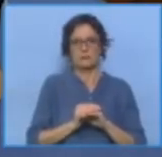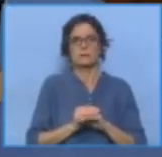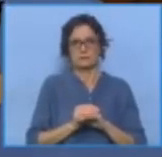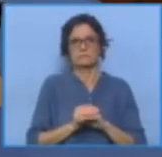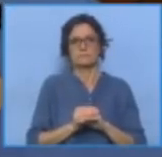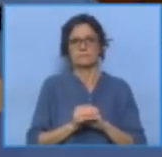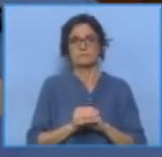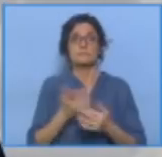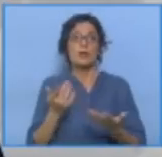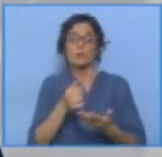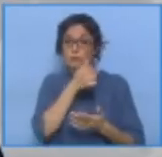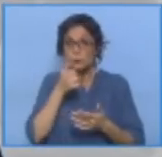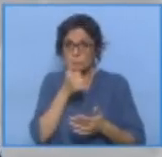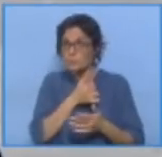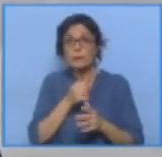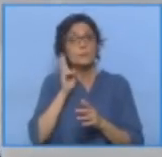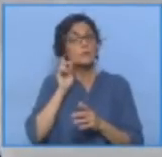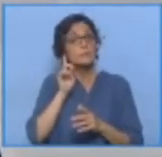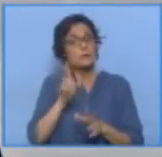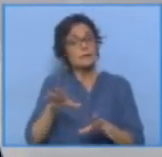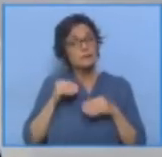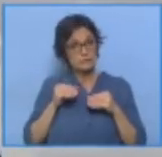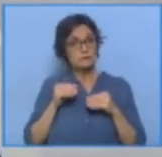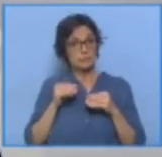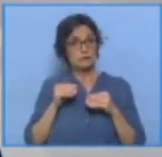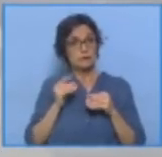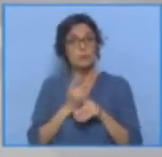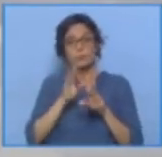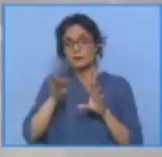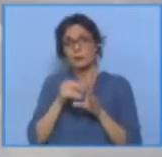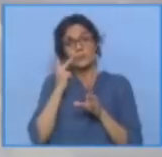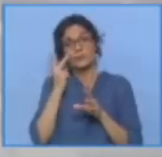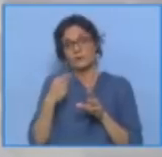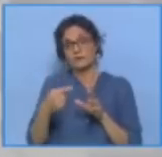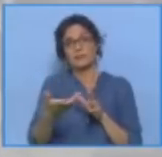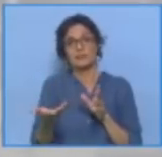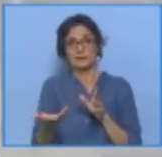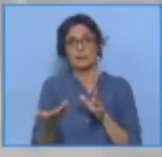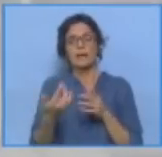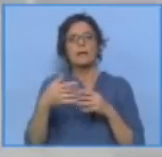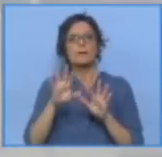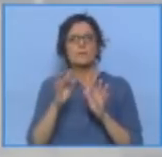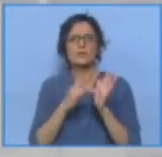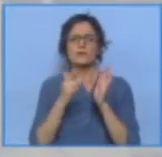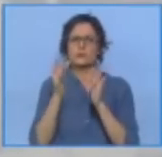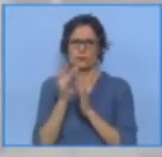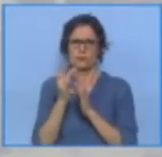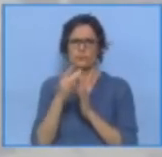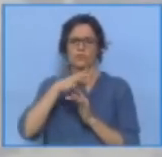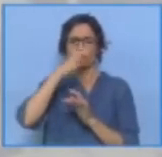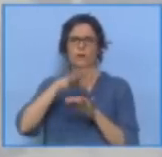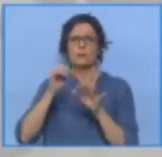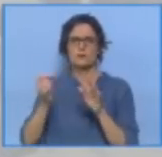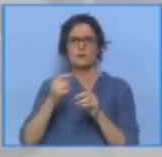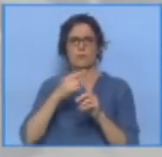nós habitá-lo, porque ele faz parte da nossa vida, mas quando Jesus fala da cruz, não é para nós carregarmos uma cruz